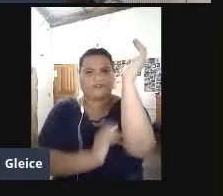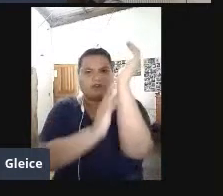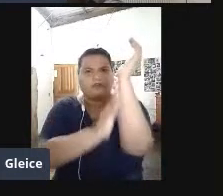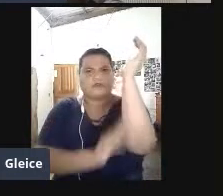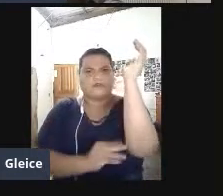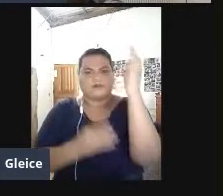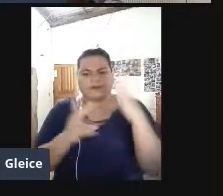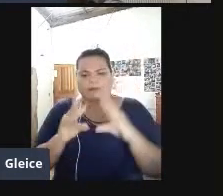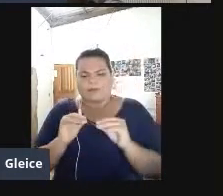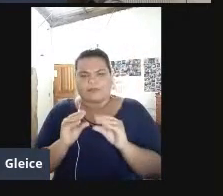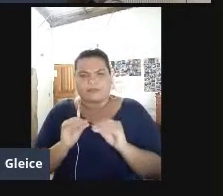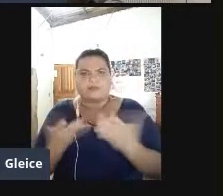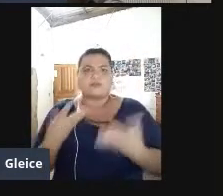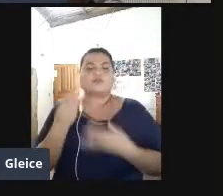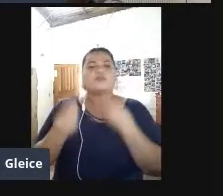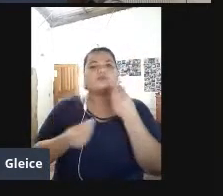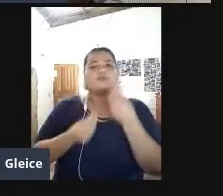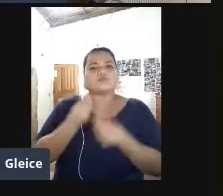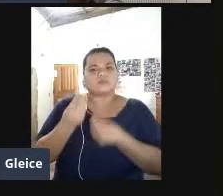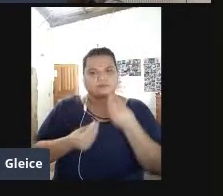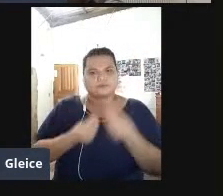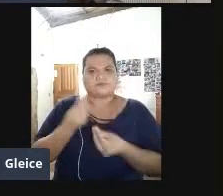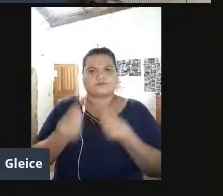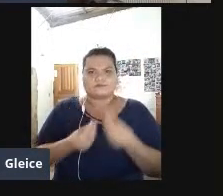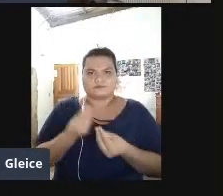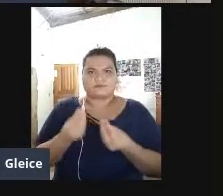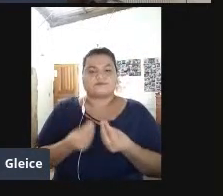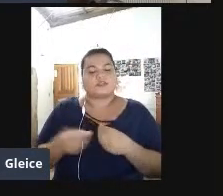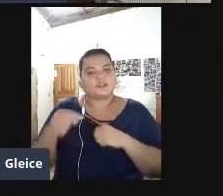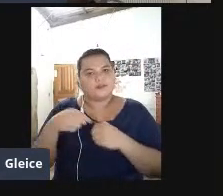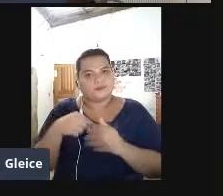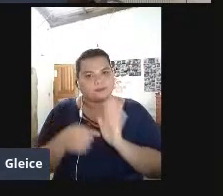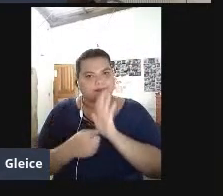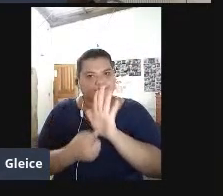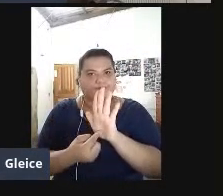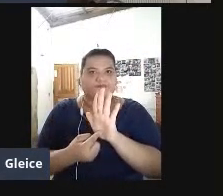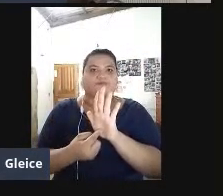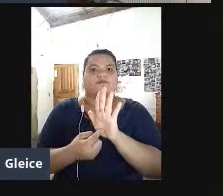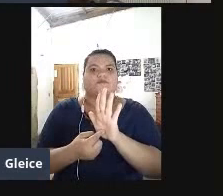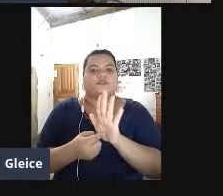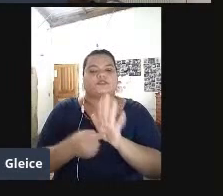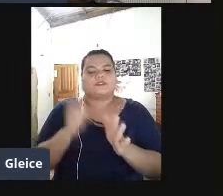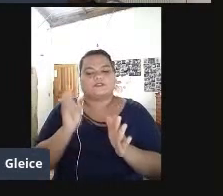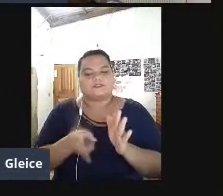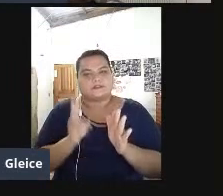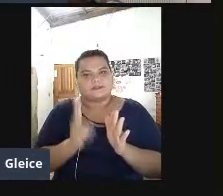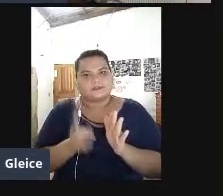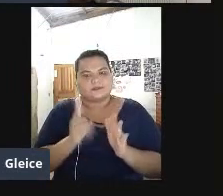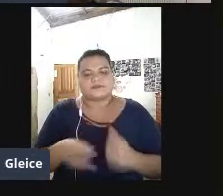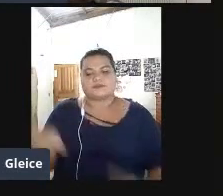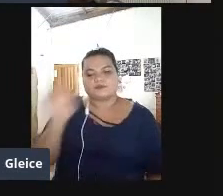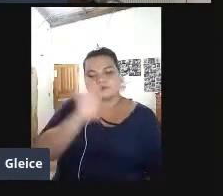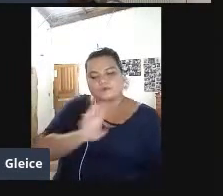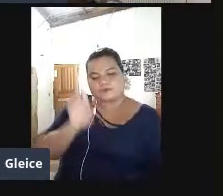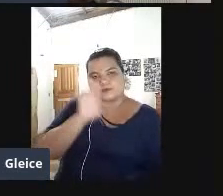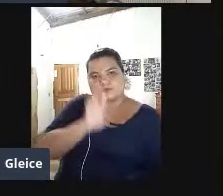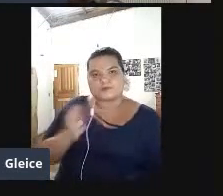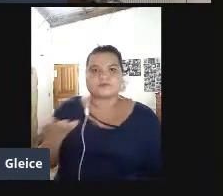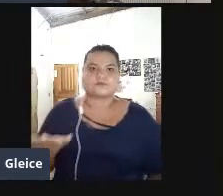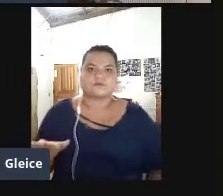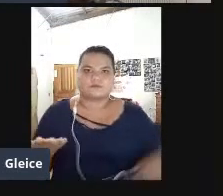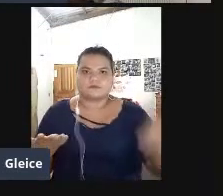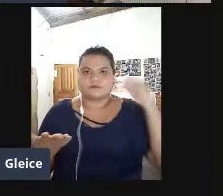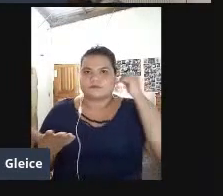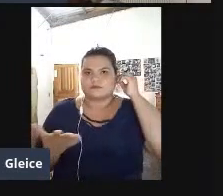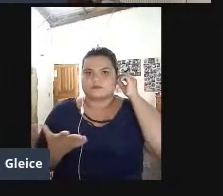gente consegue manejar isso, né? Mais uma vez, mostrando que a nossa infusão ela é sempre supervisionada. Então, aqui, na imagem